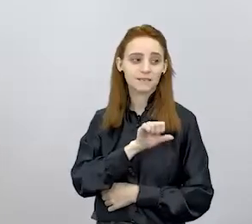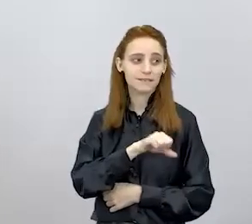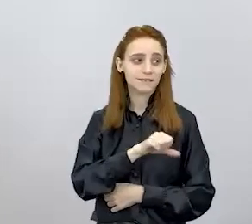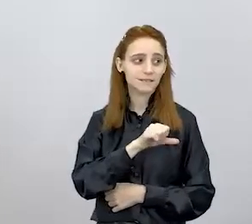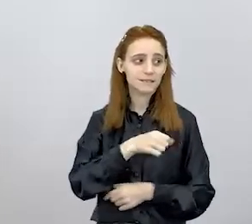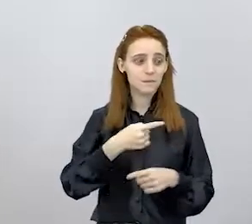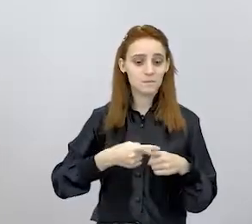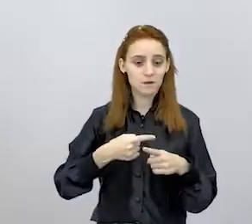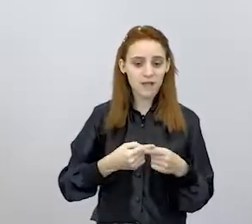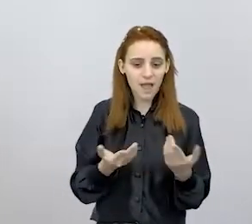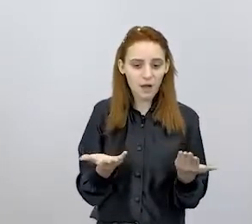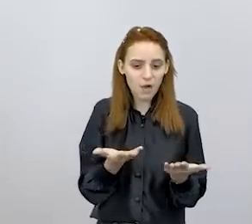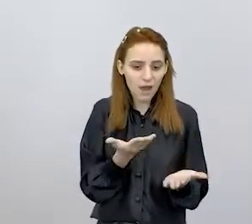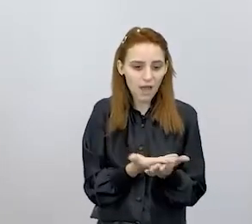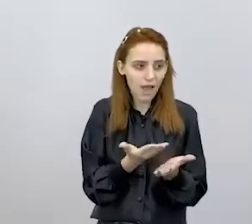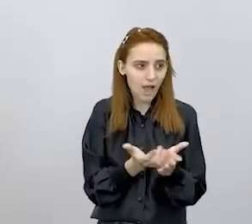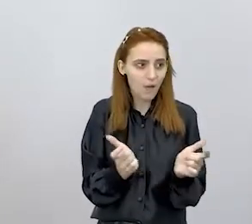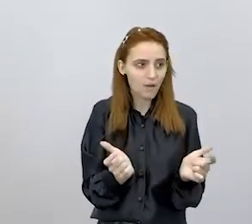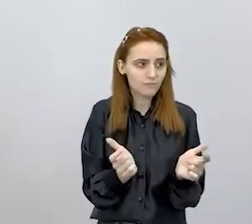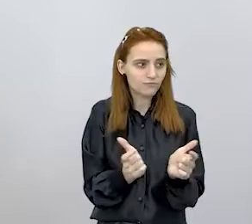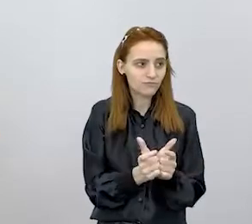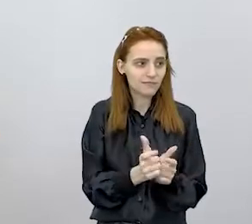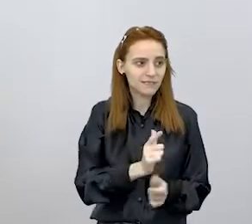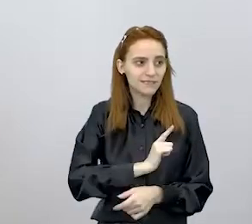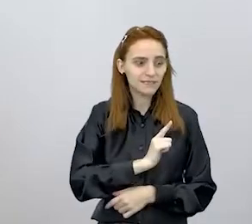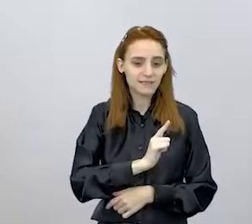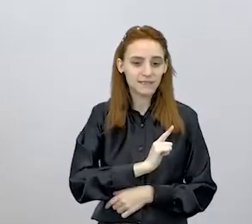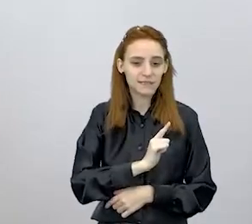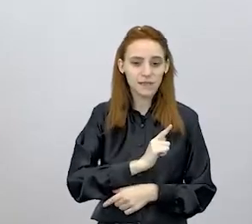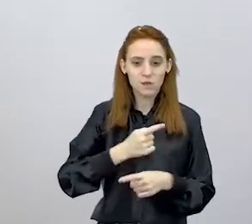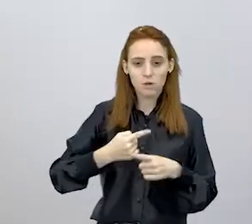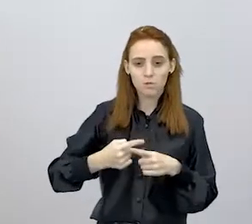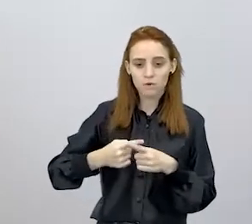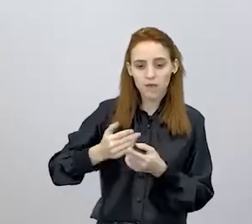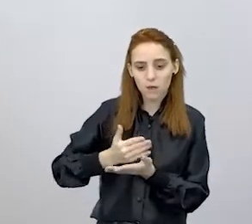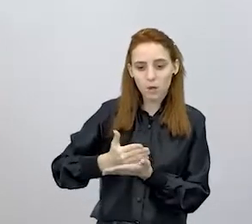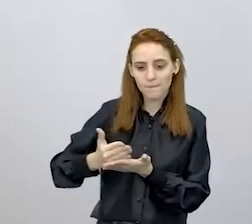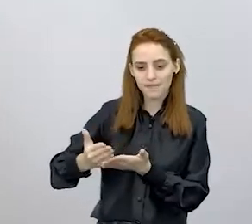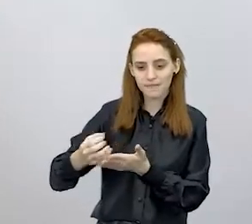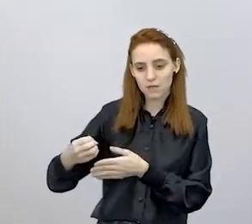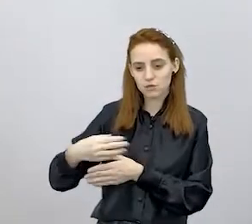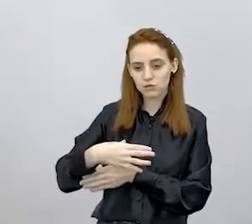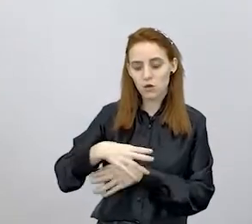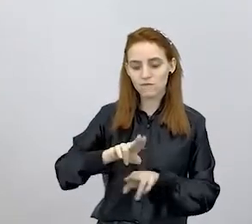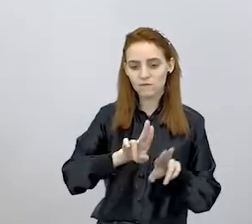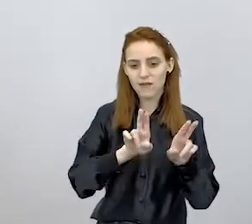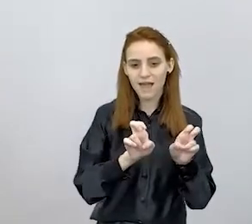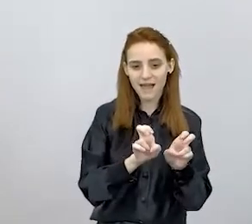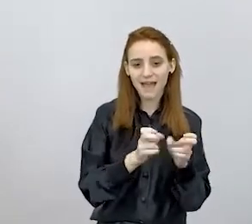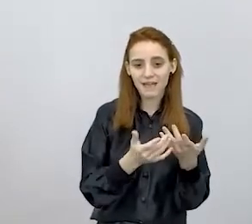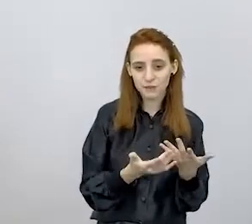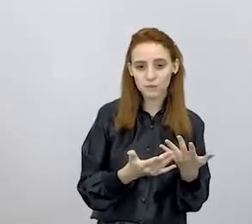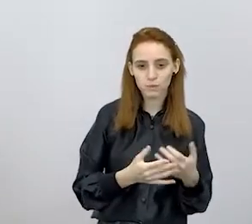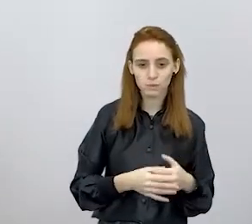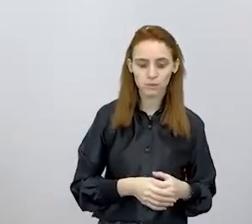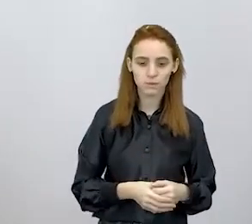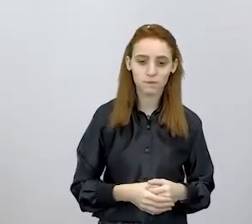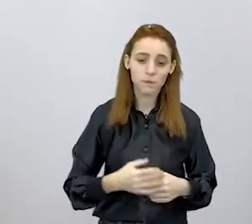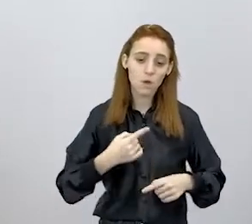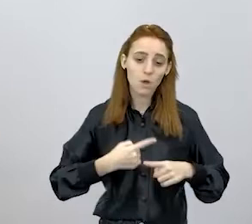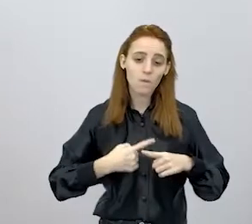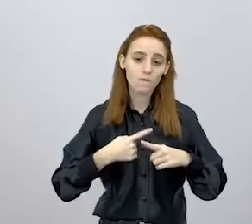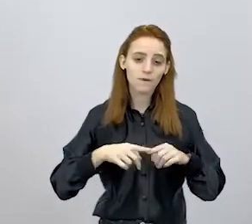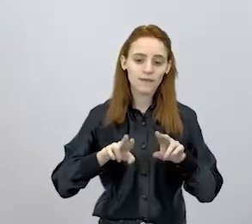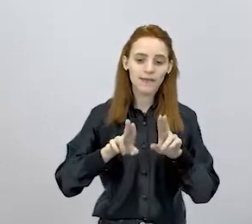menos aulas nesta atividade, mas assim, porque estamos condensando muito conteúdo. E a gente vai direcionar, porque fizemos